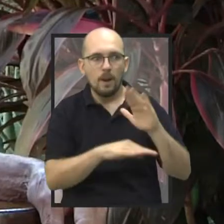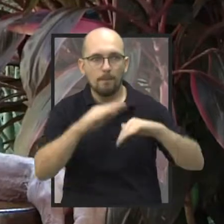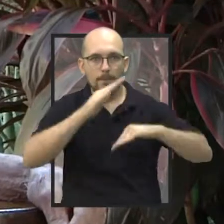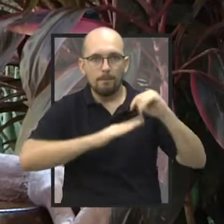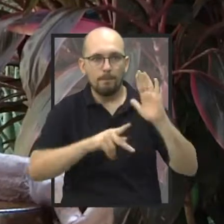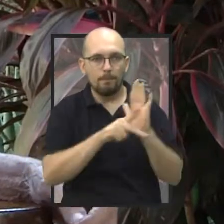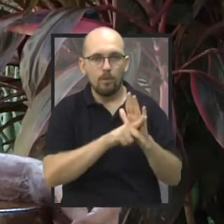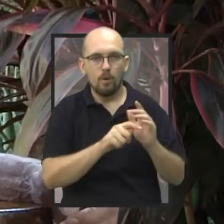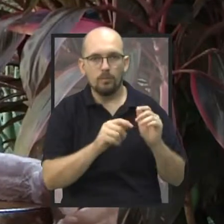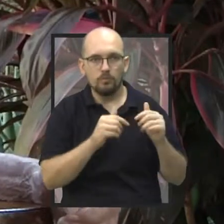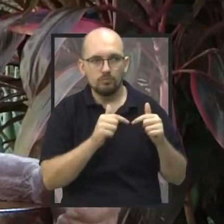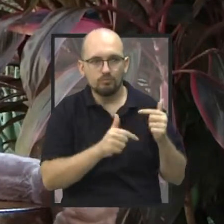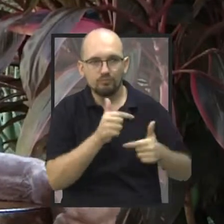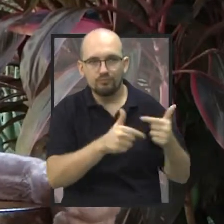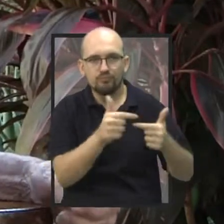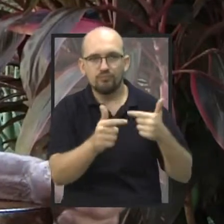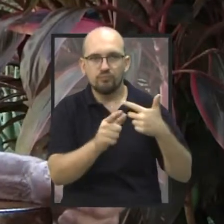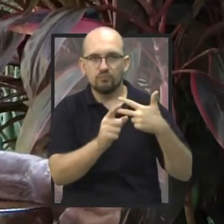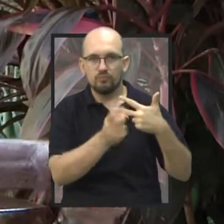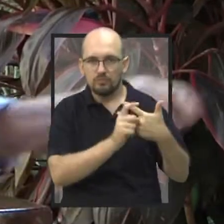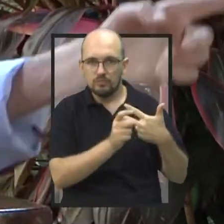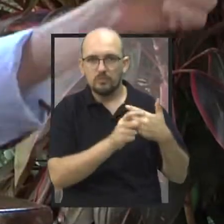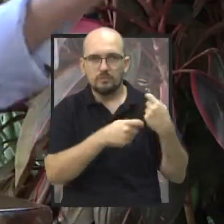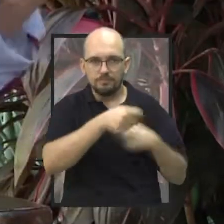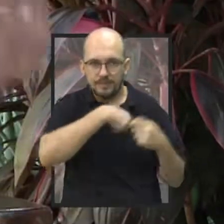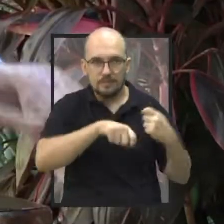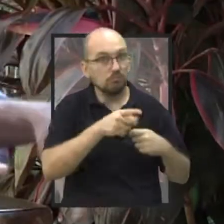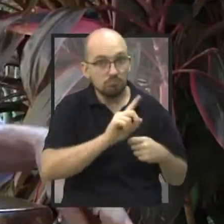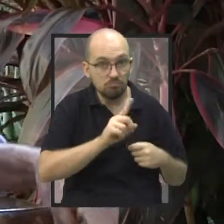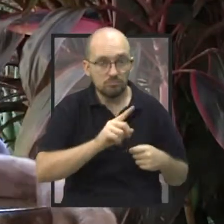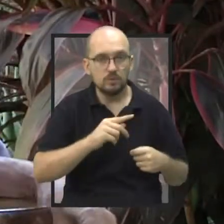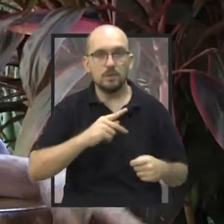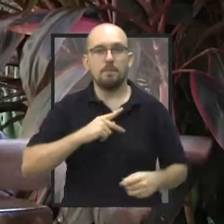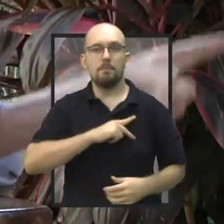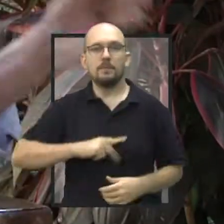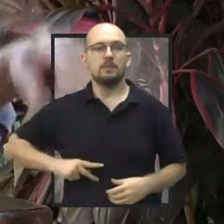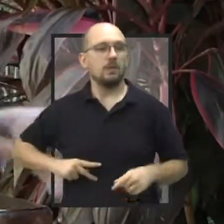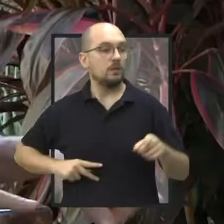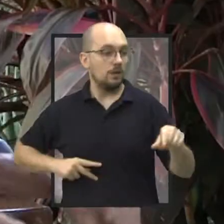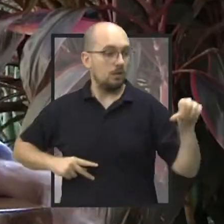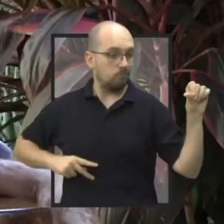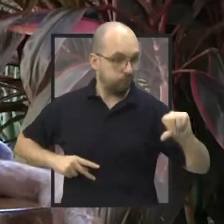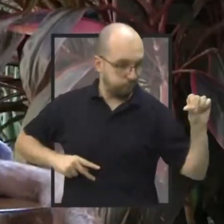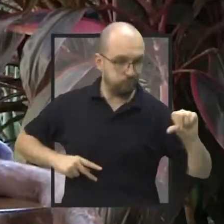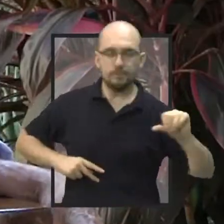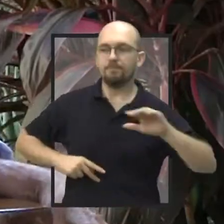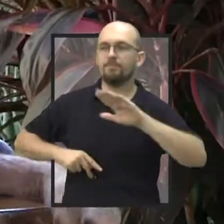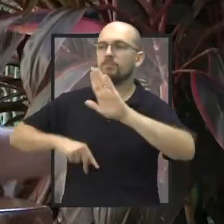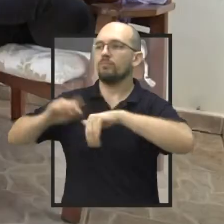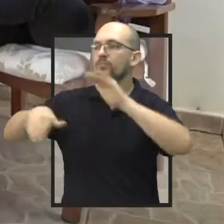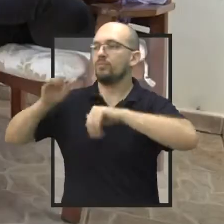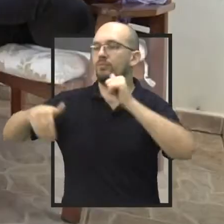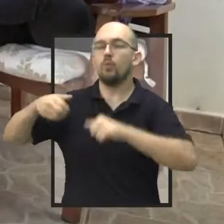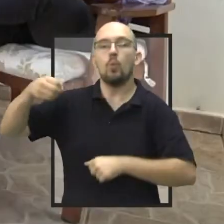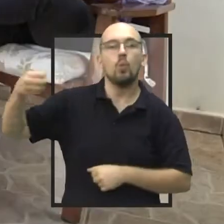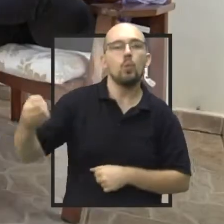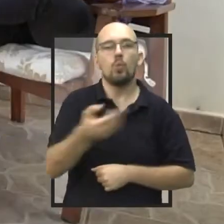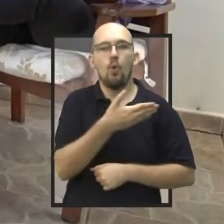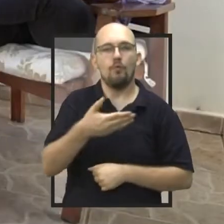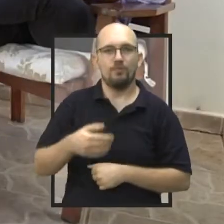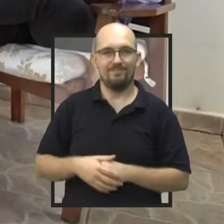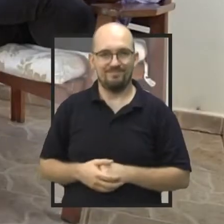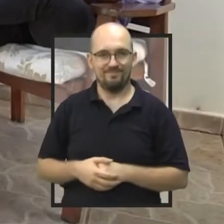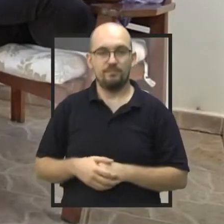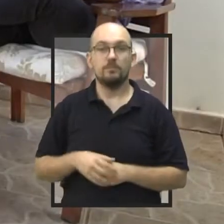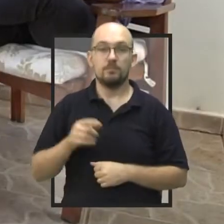de execução administrativa, o presidente caça o Congresso, elege novo Congresso. Presidente eleito por